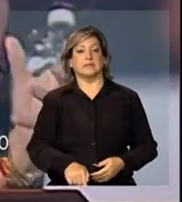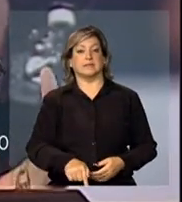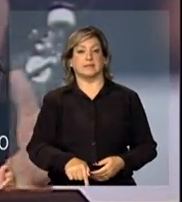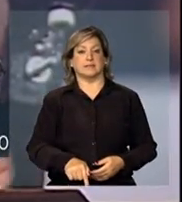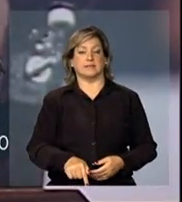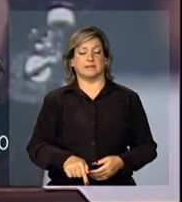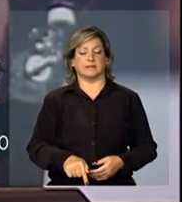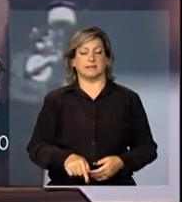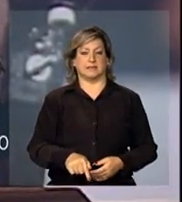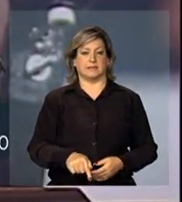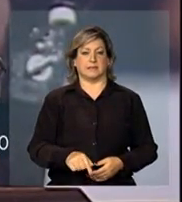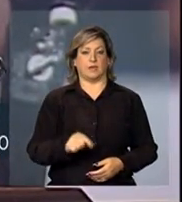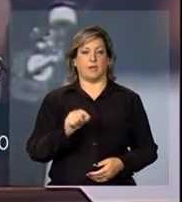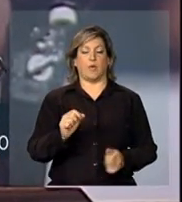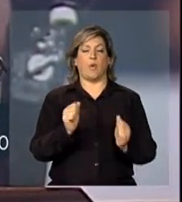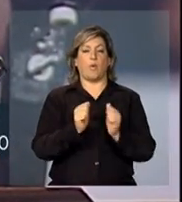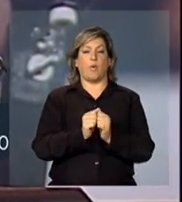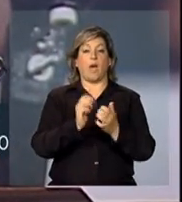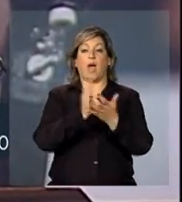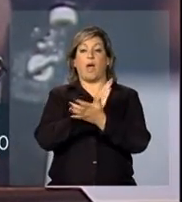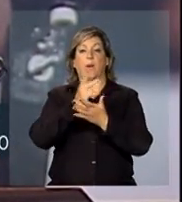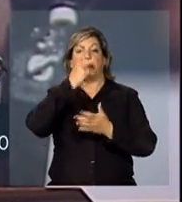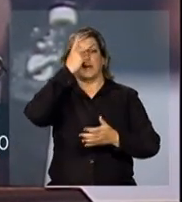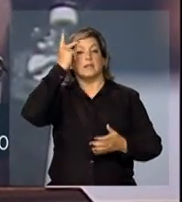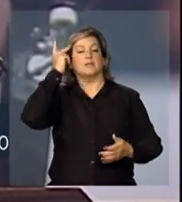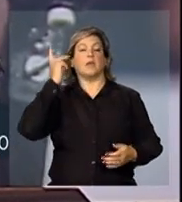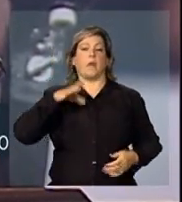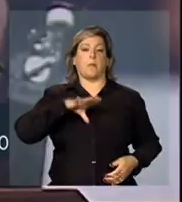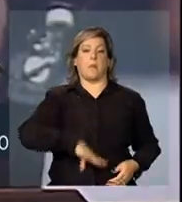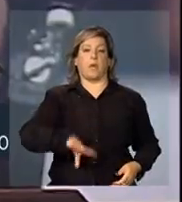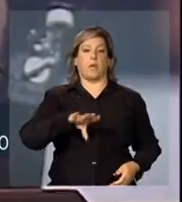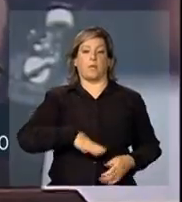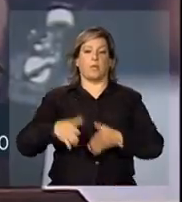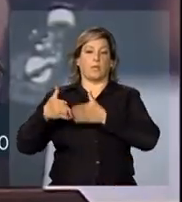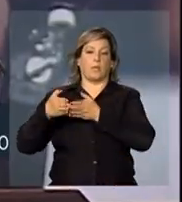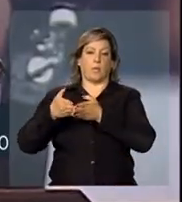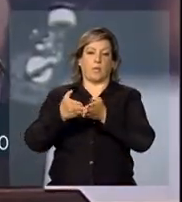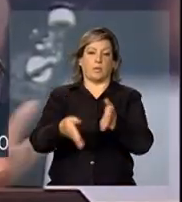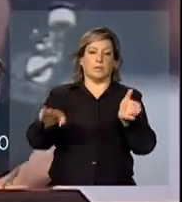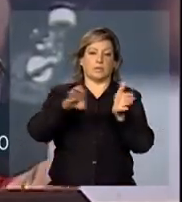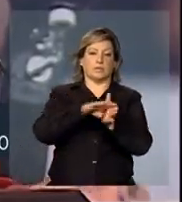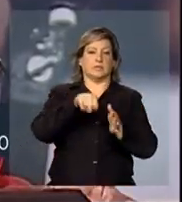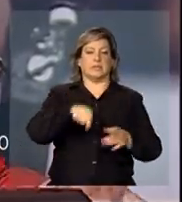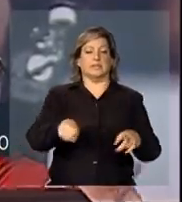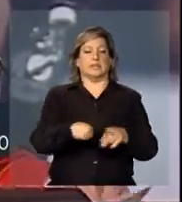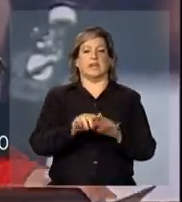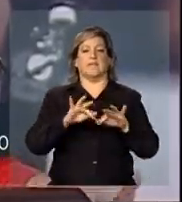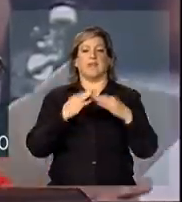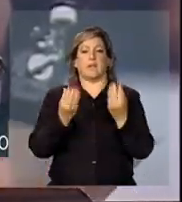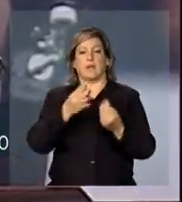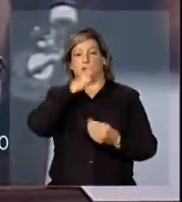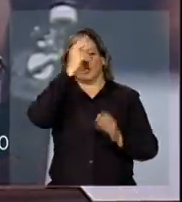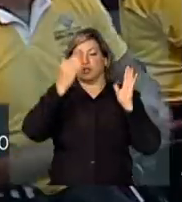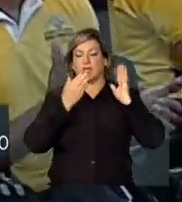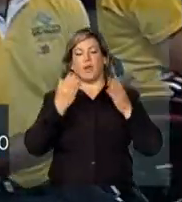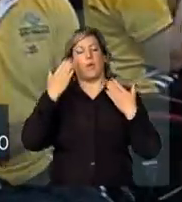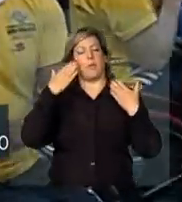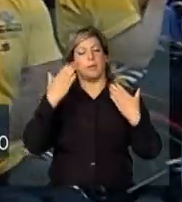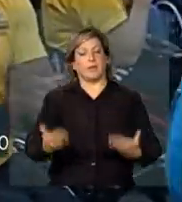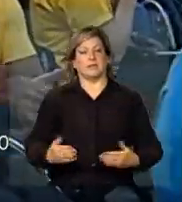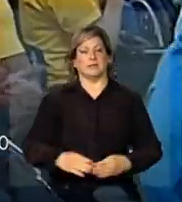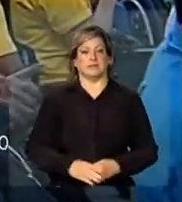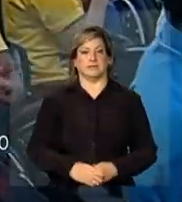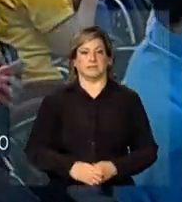um alguns Portugueses e muitas famílias indígenas obrigado a